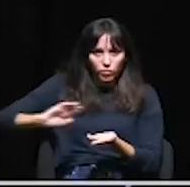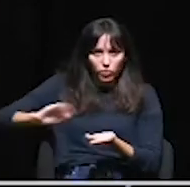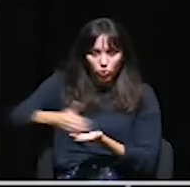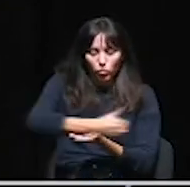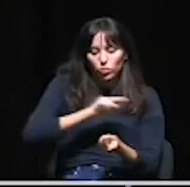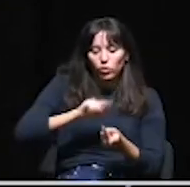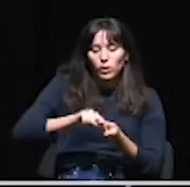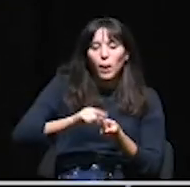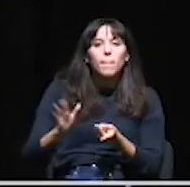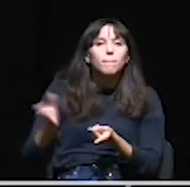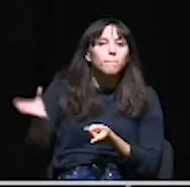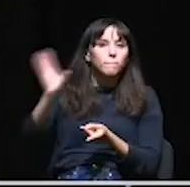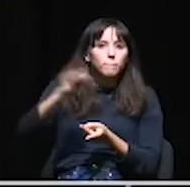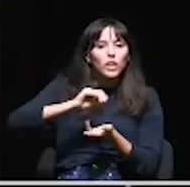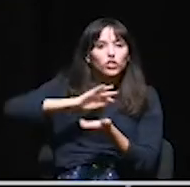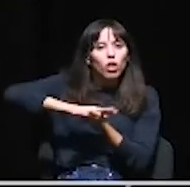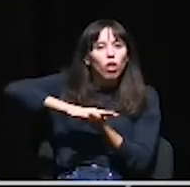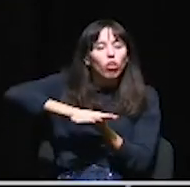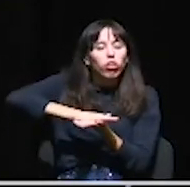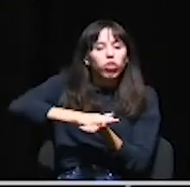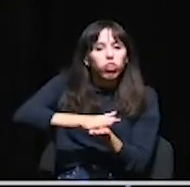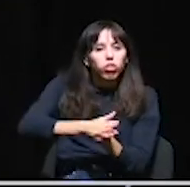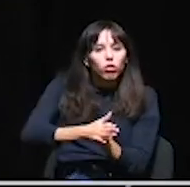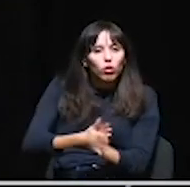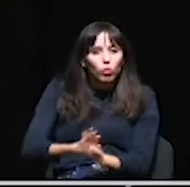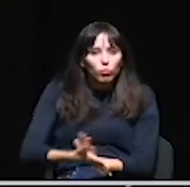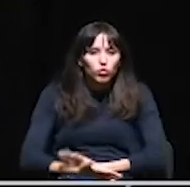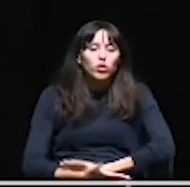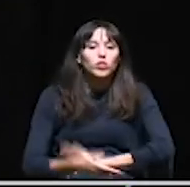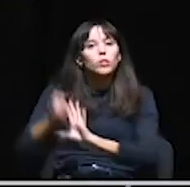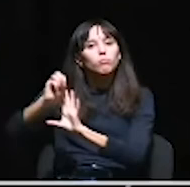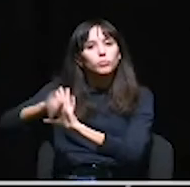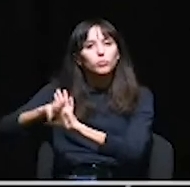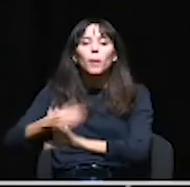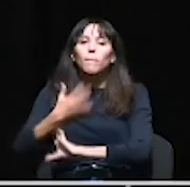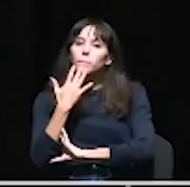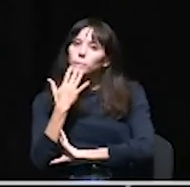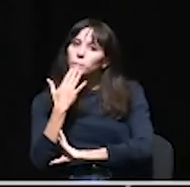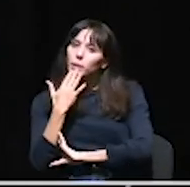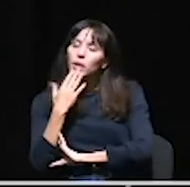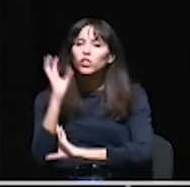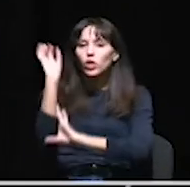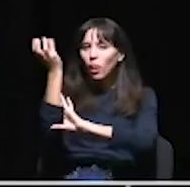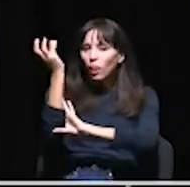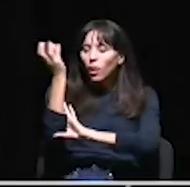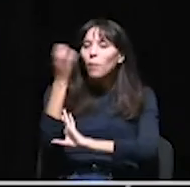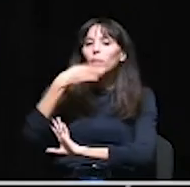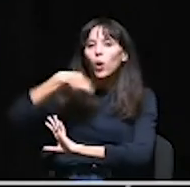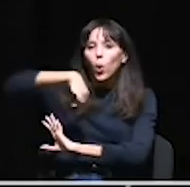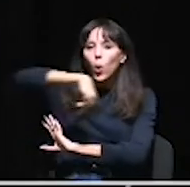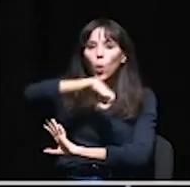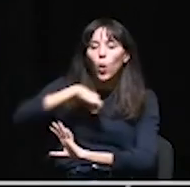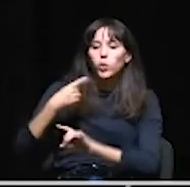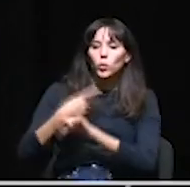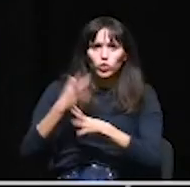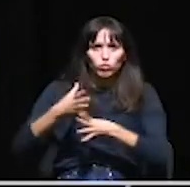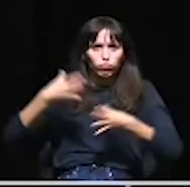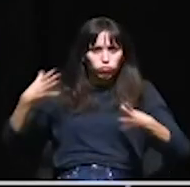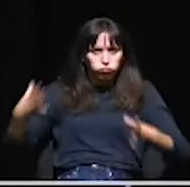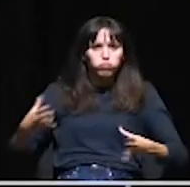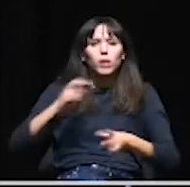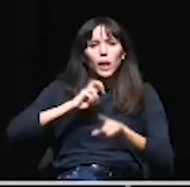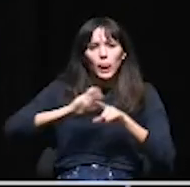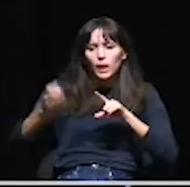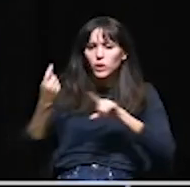rede de compostagem e na deposição dos resíduos como pilhas, lâmpadas, óleos, grandes objetos, equipamentos eletrónicos